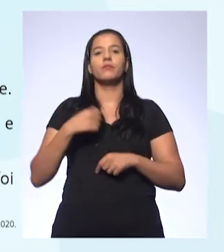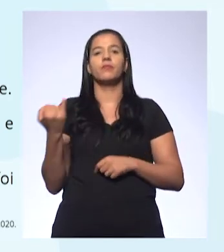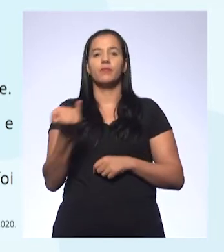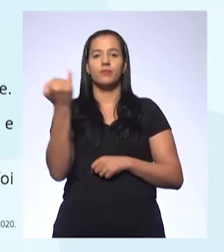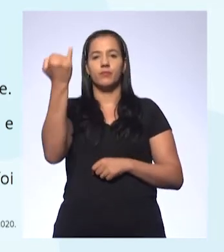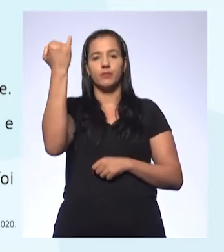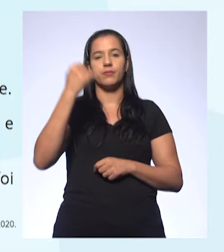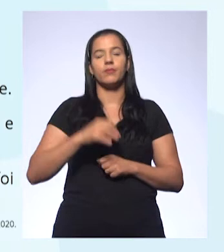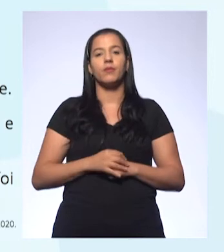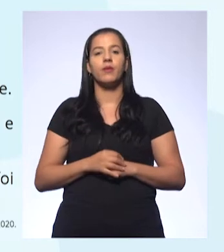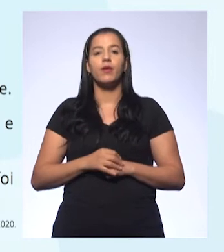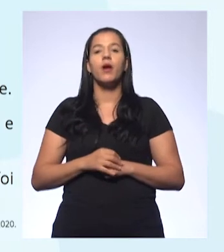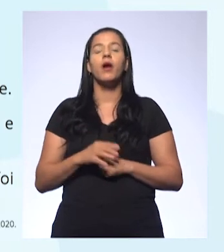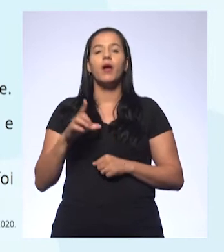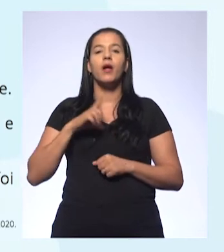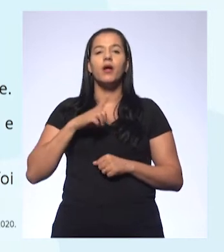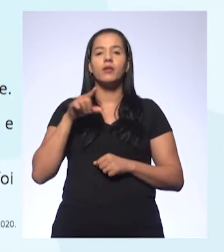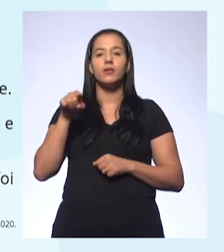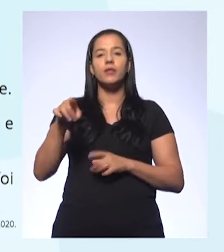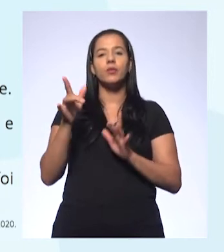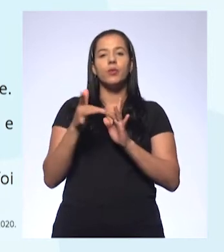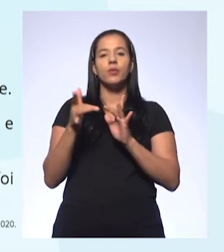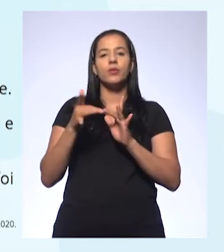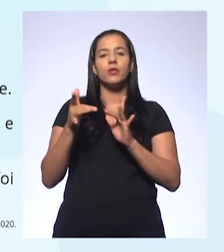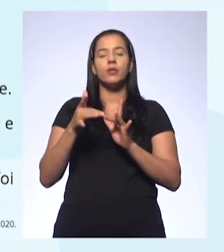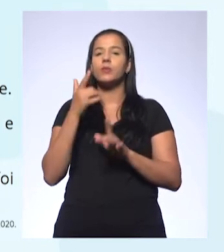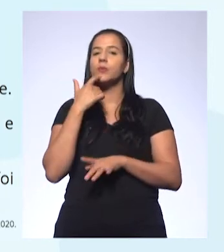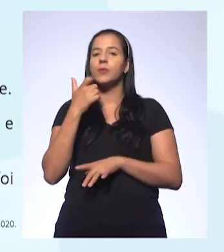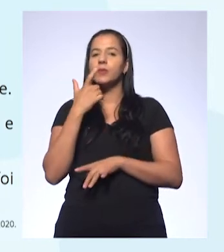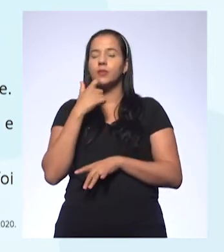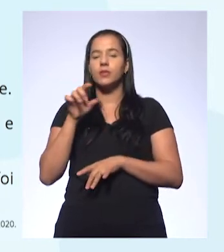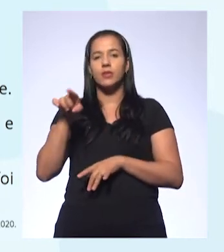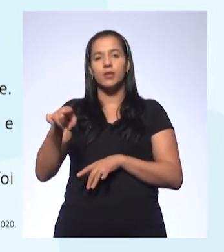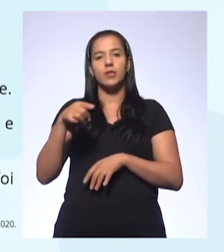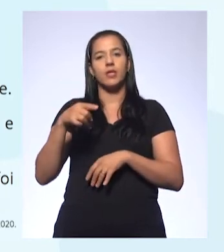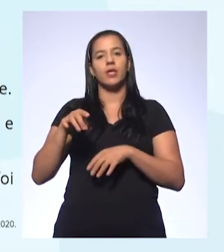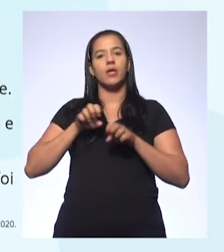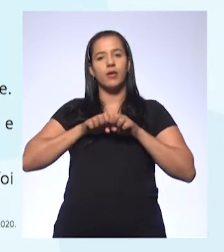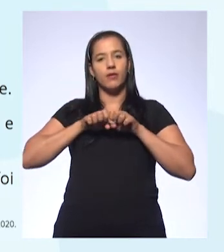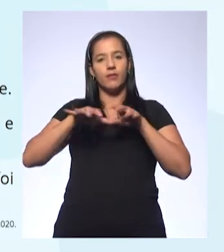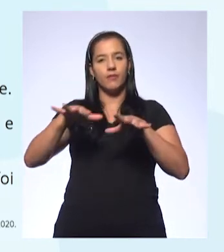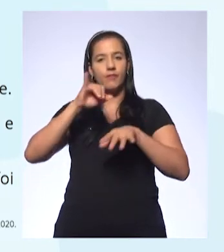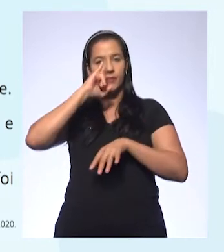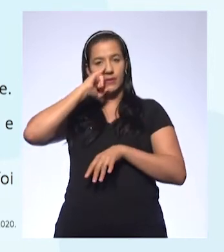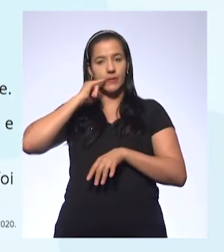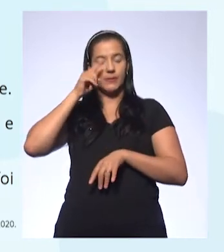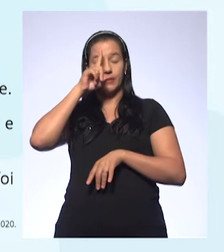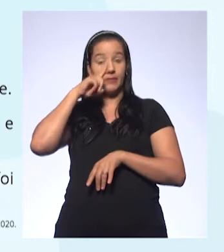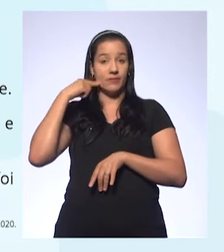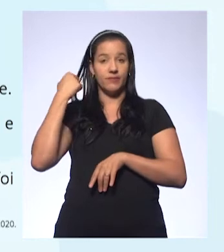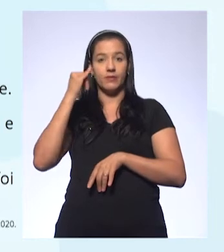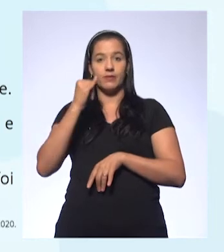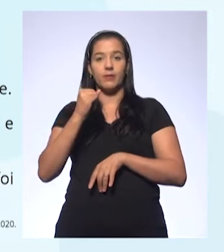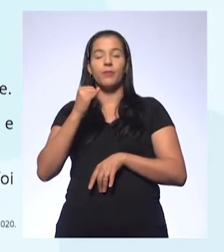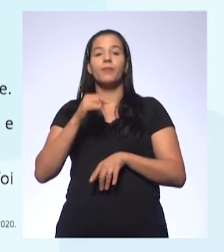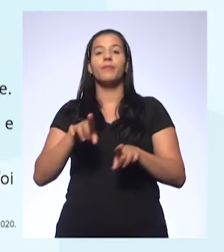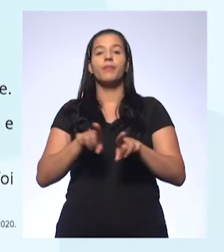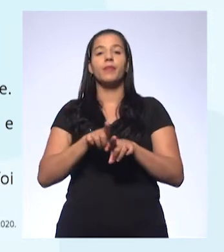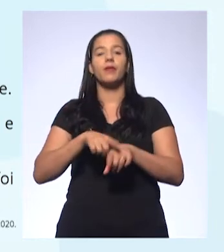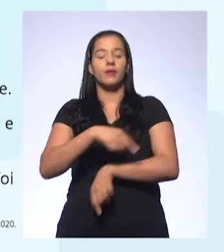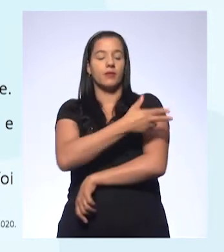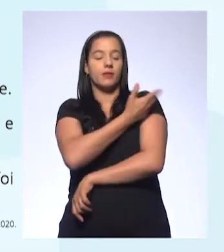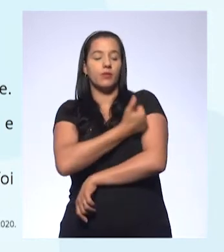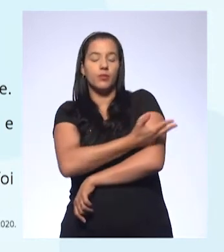Evitar o contato com sangue infectado e não partilhar objetos cortantes e perfurantes. Para fazer tatuagem,